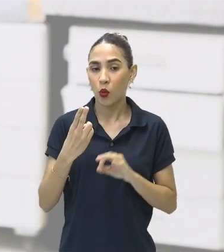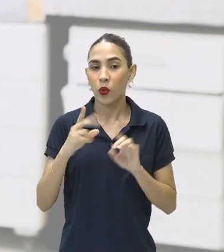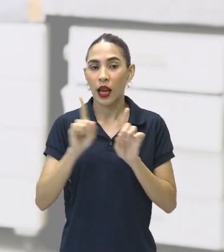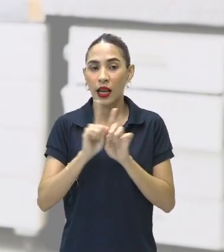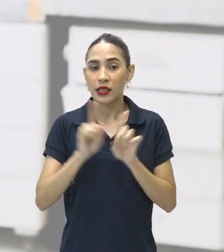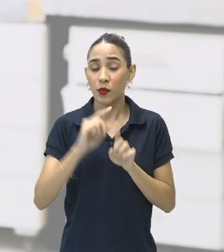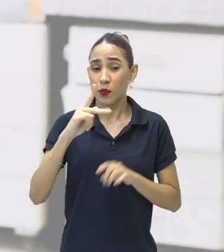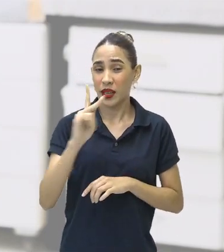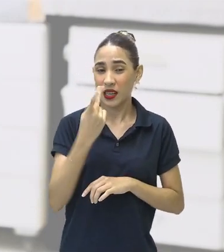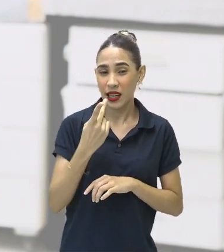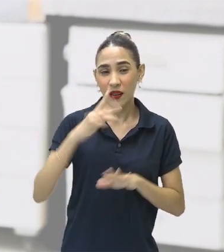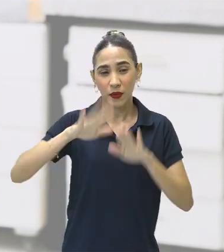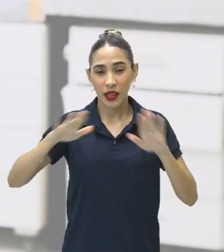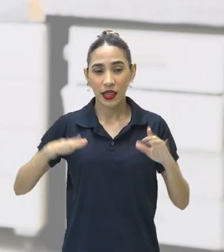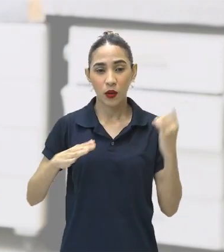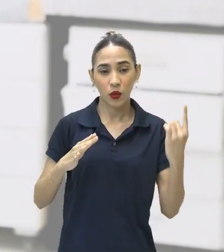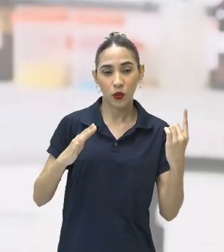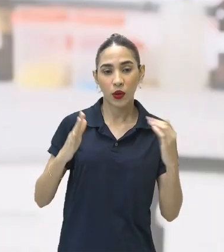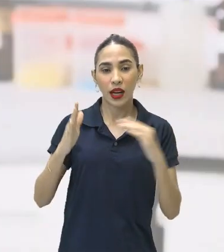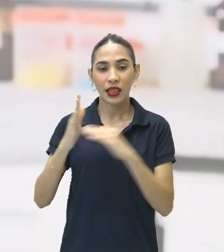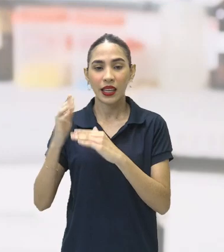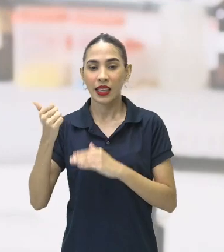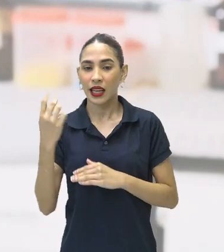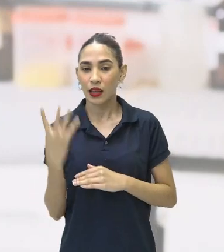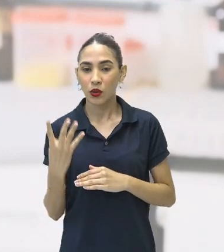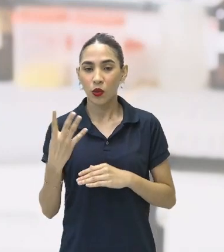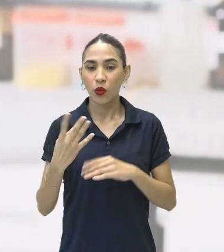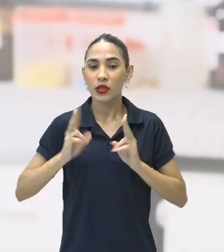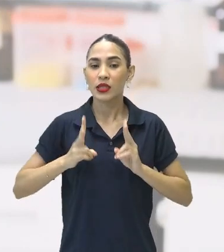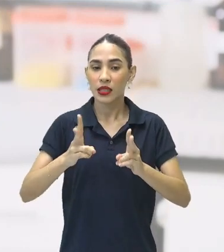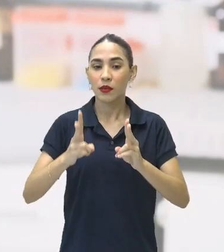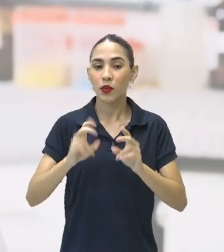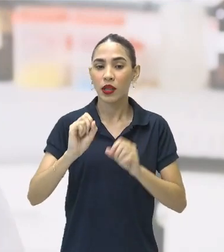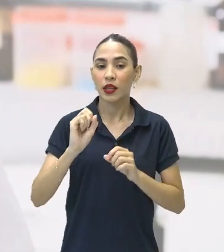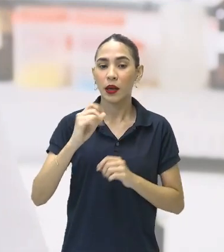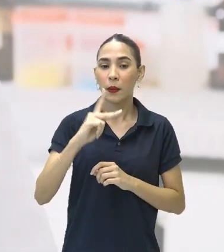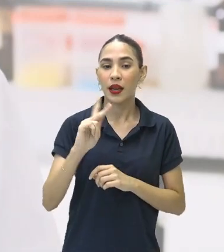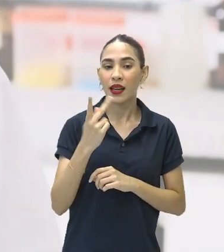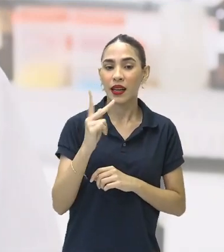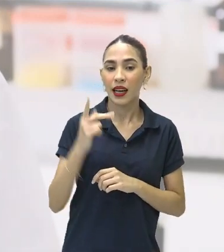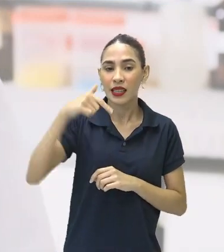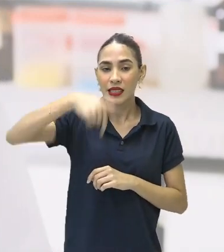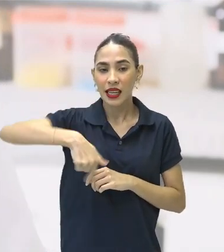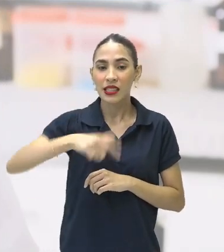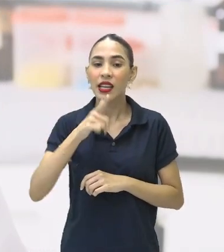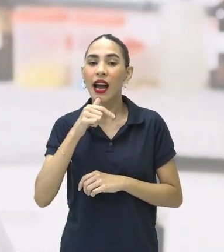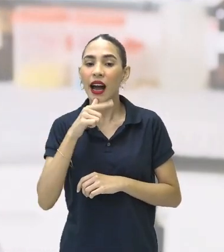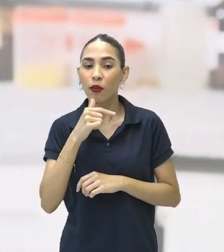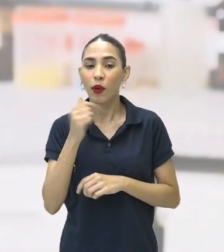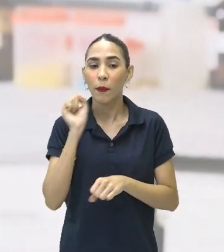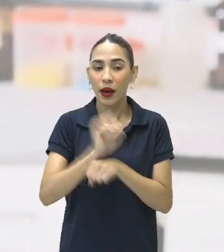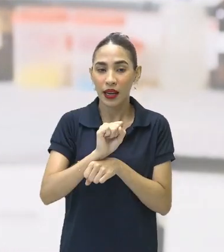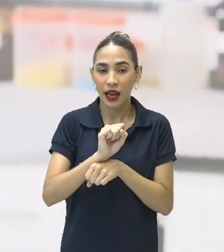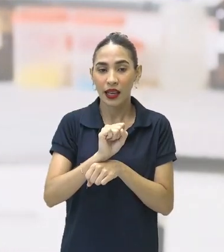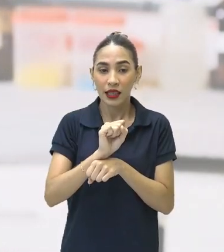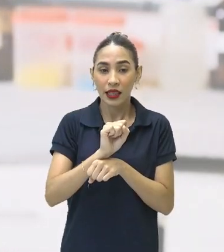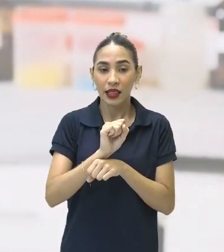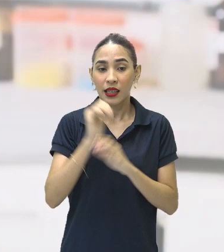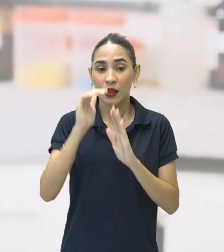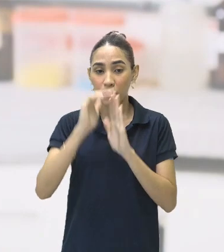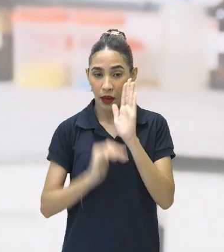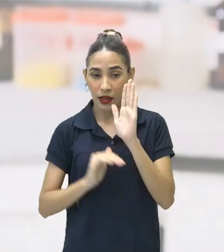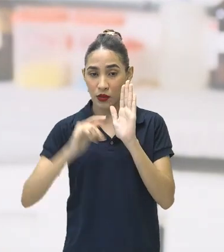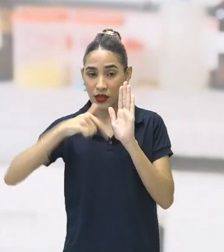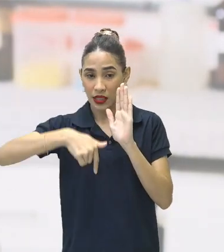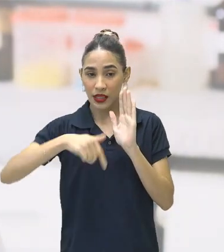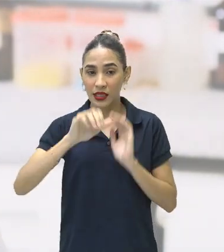de pH ela varia de 1 a 14, sendo que o pH 7 ele indica uma água neutra, e abaixo de 7 água